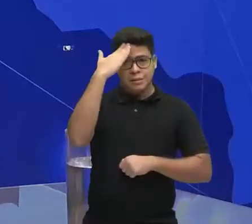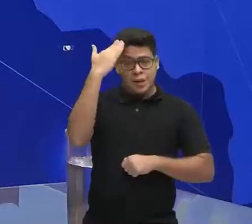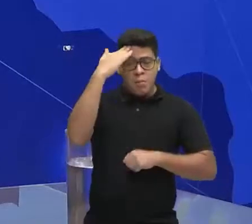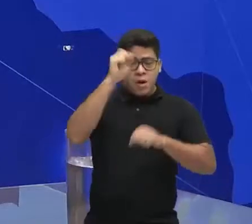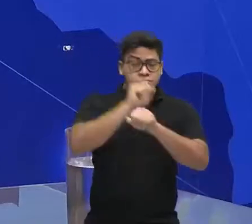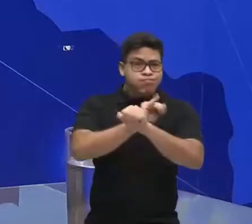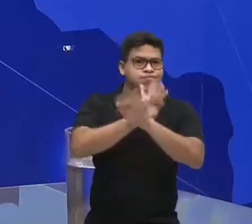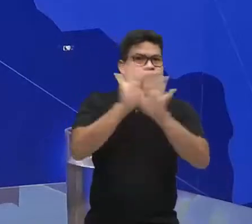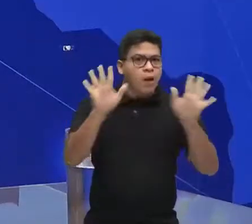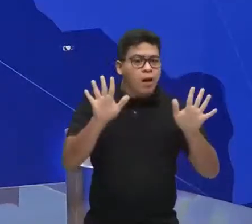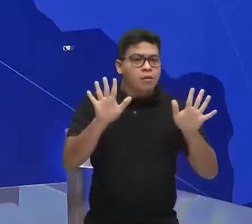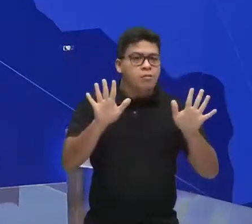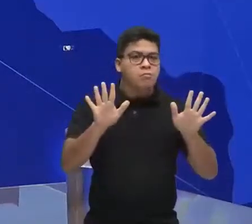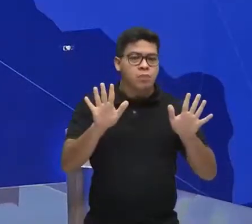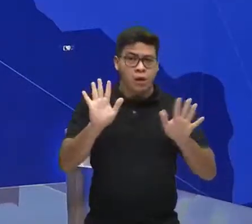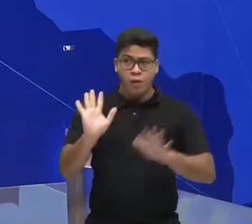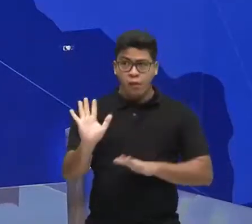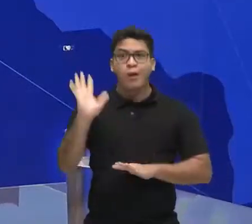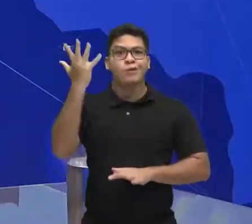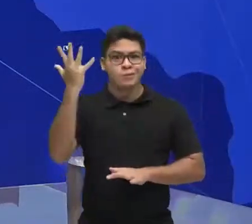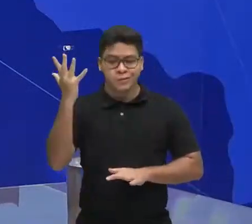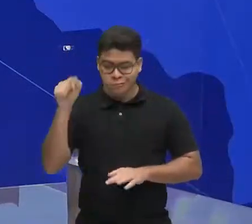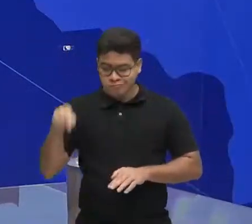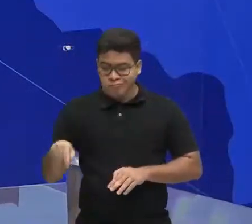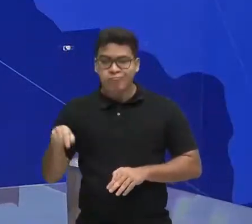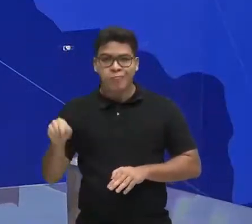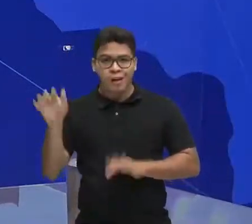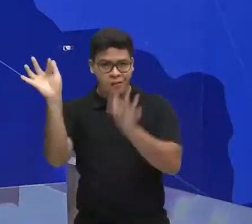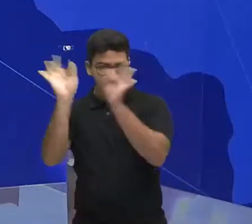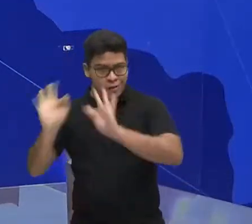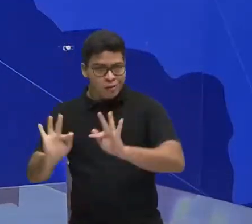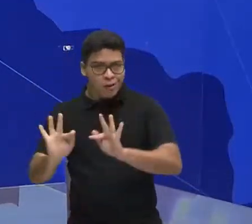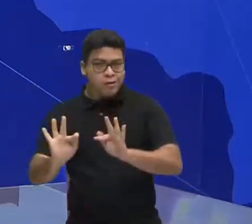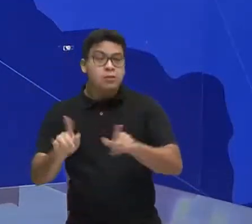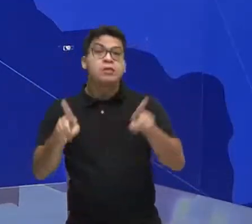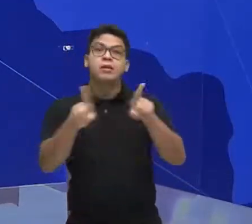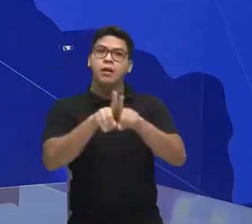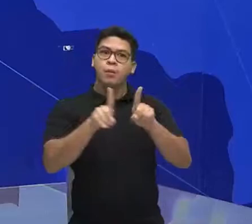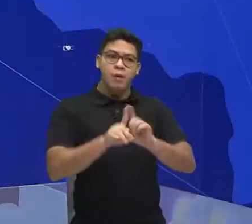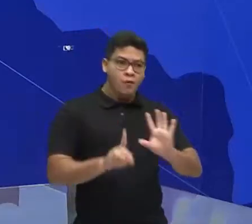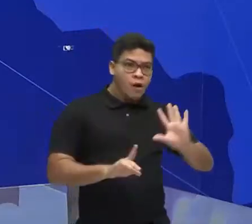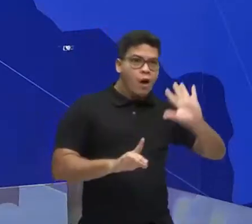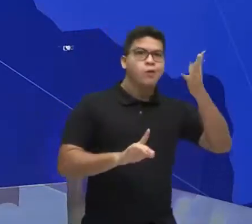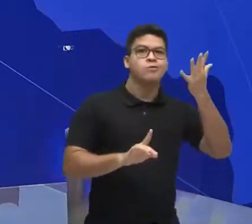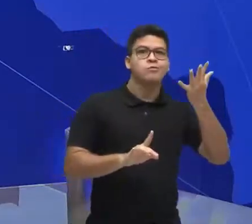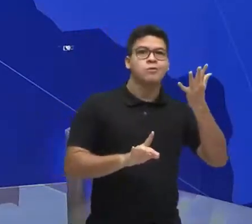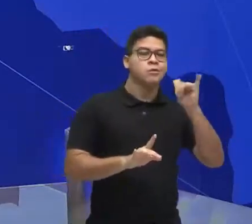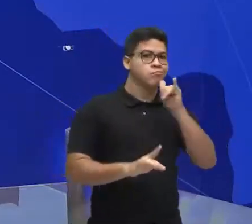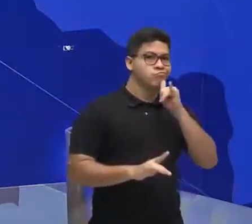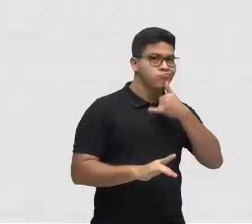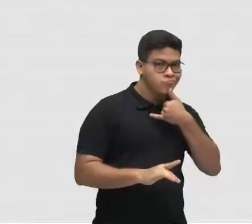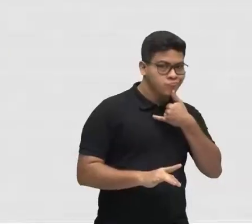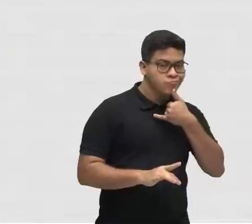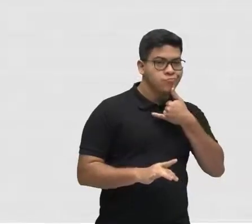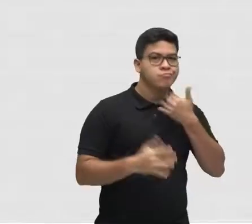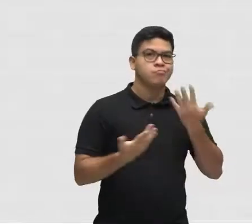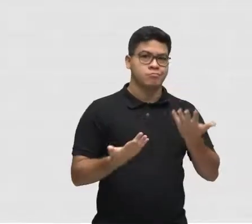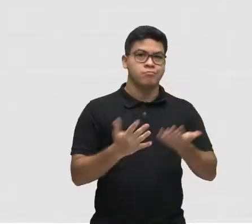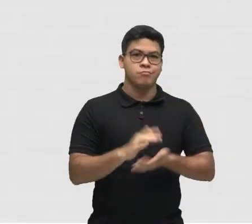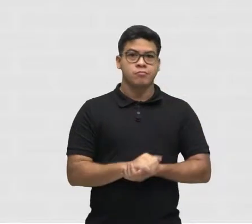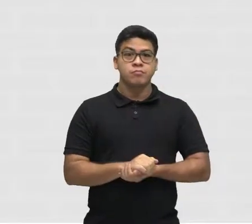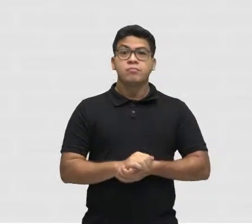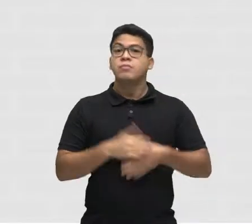também. É bonita, é bonita e é bonita. Então, todos nós, de uma forma ou de outra,